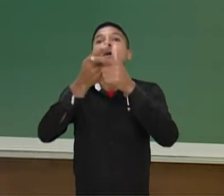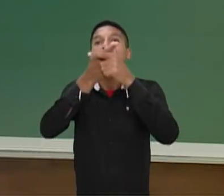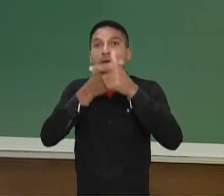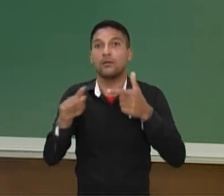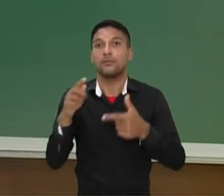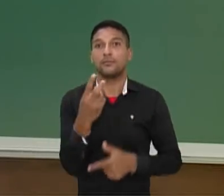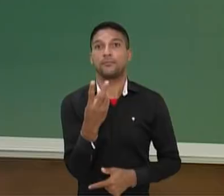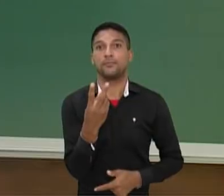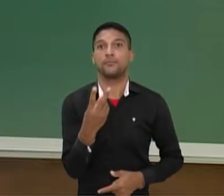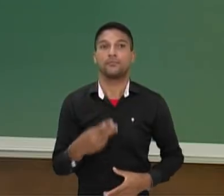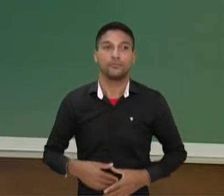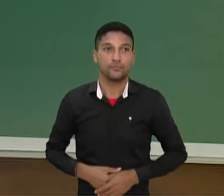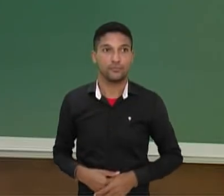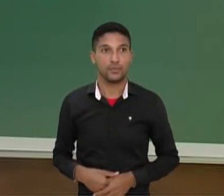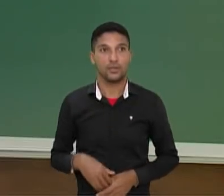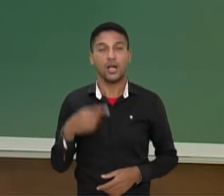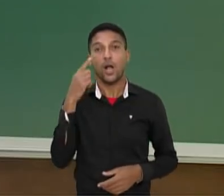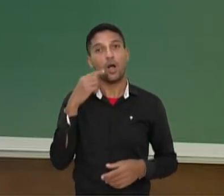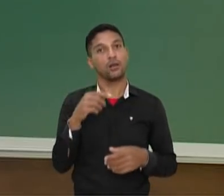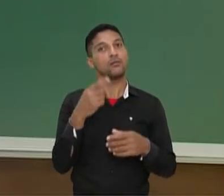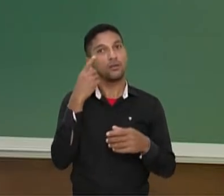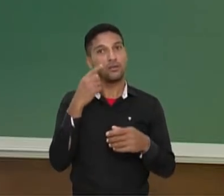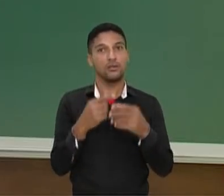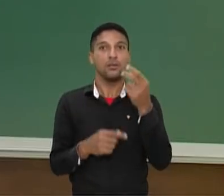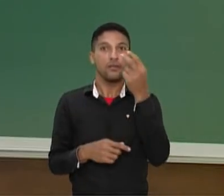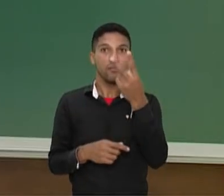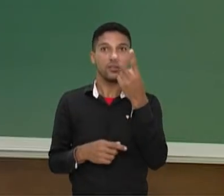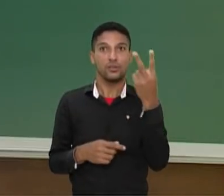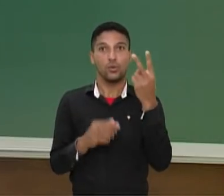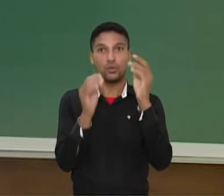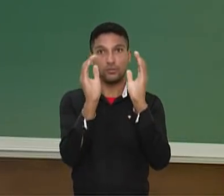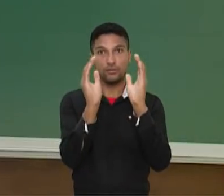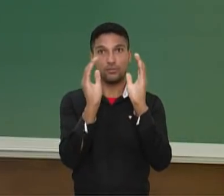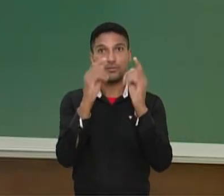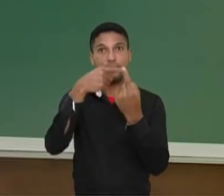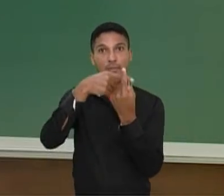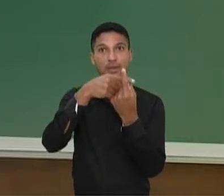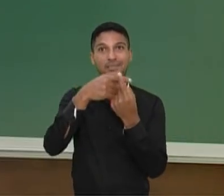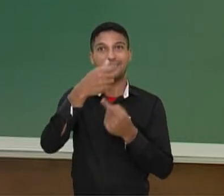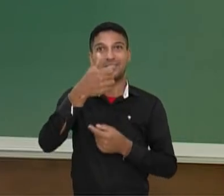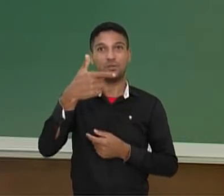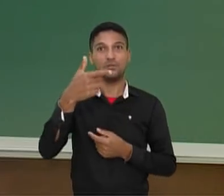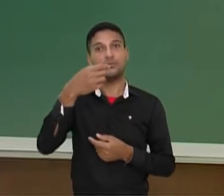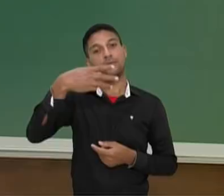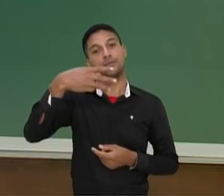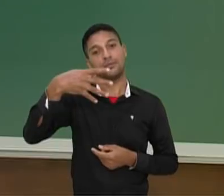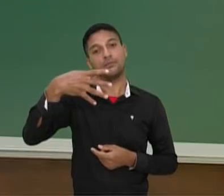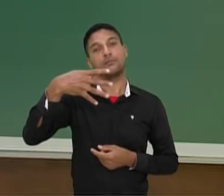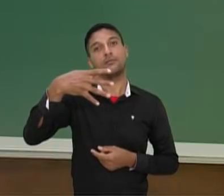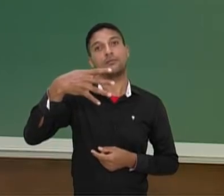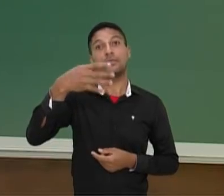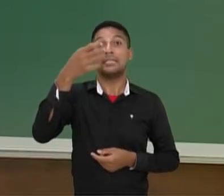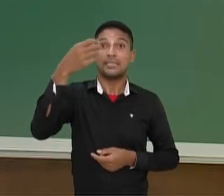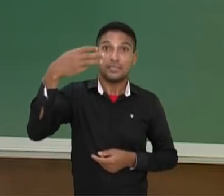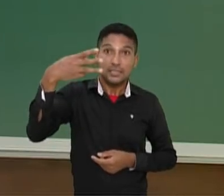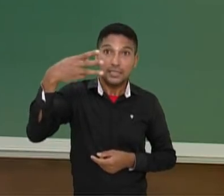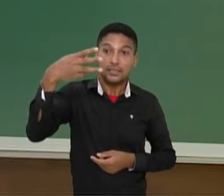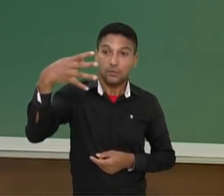agora eu vou fazer as continhas. 22 mais 12 dá 34. 34 vezes